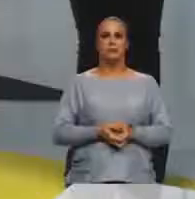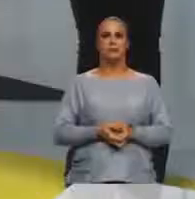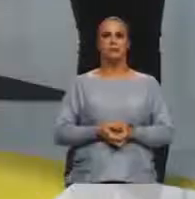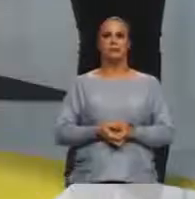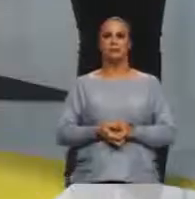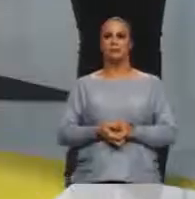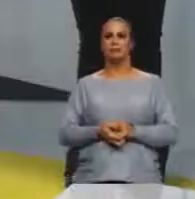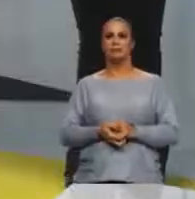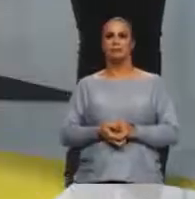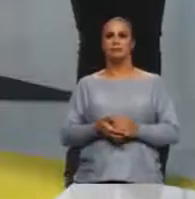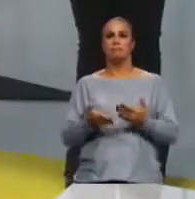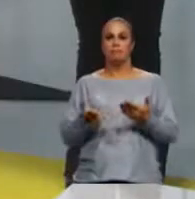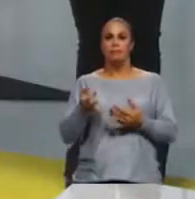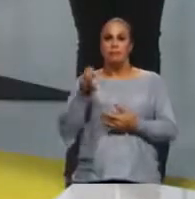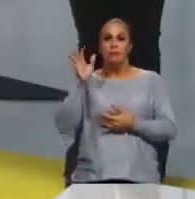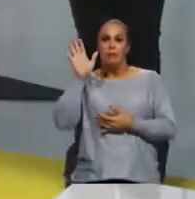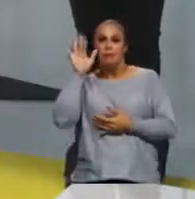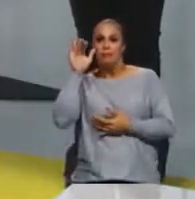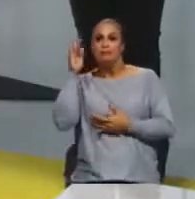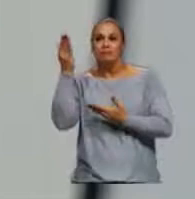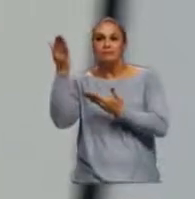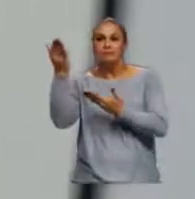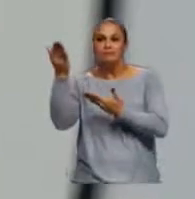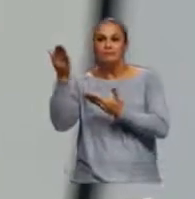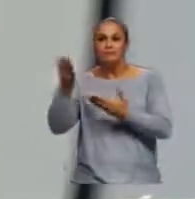colocar essas estruturas aqui dentro.